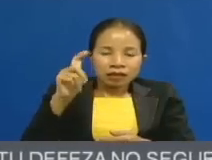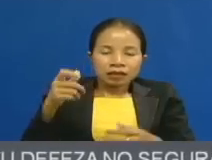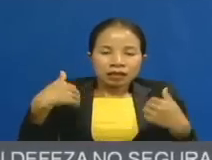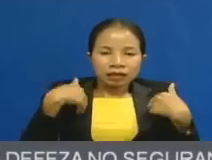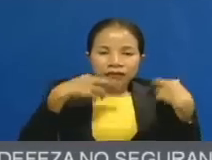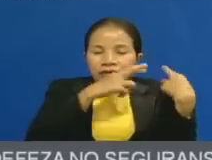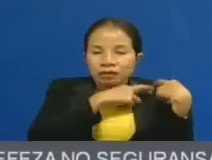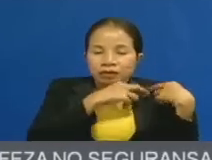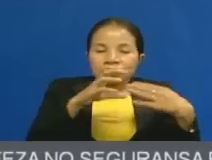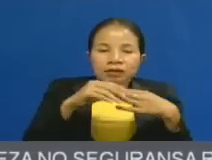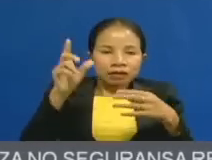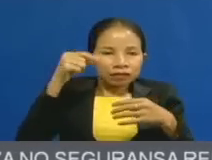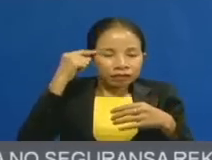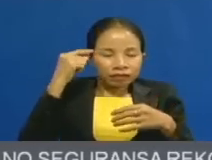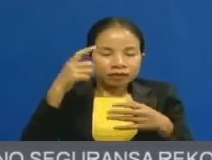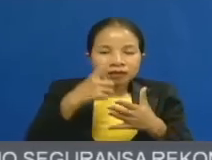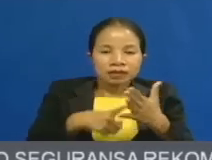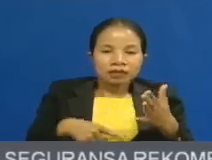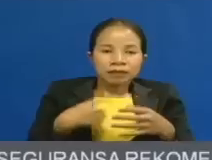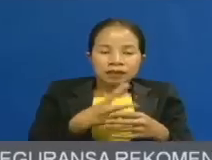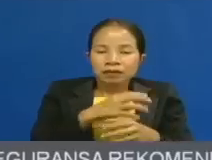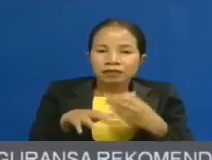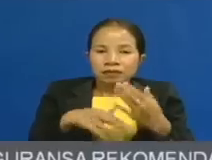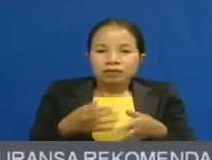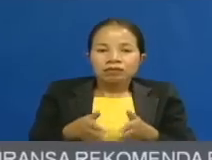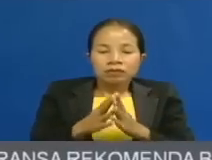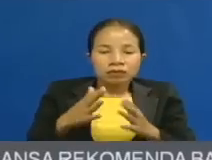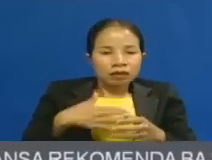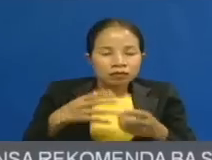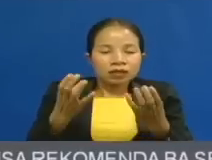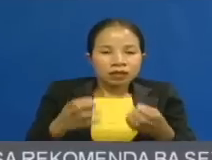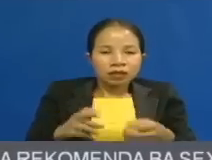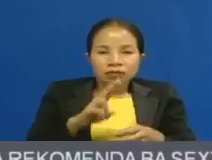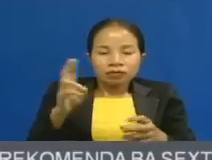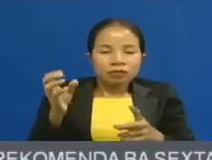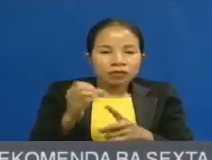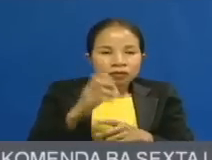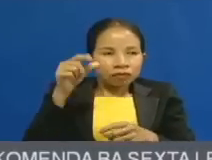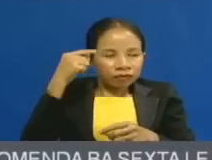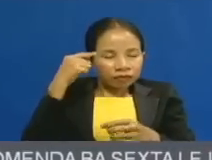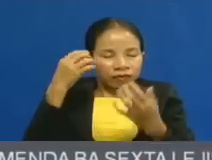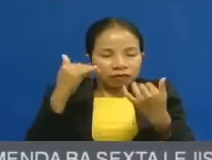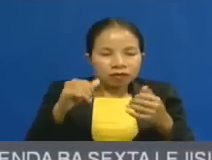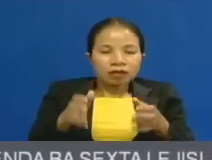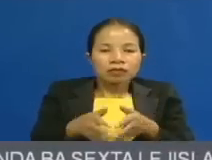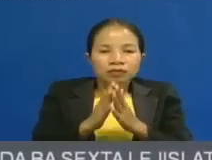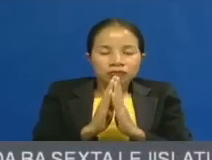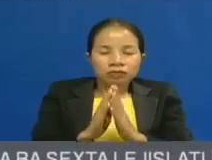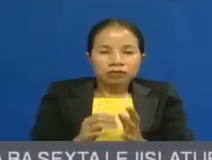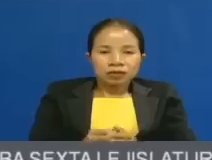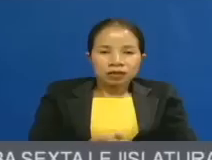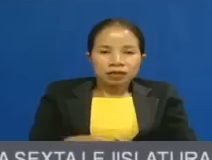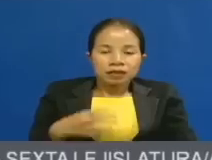gatir governo agora o que sai da mak ita hutu husu aton ha umus sakara kato aproveita ita ni a cobertura dune atu husu atu